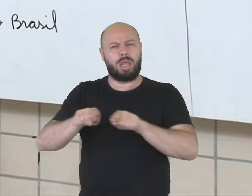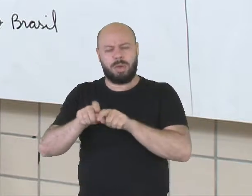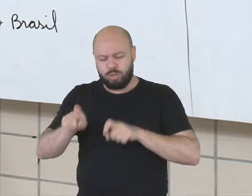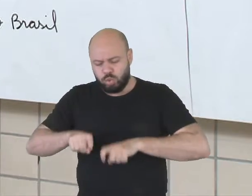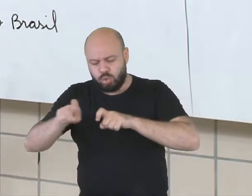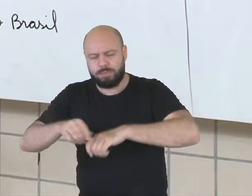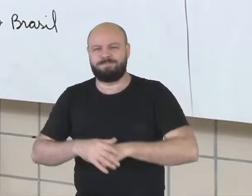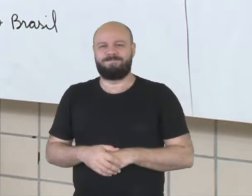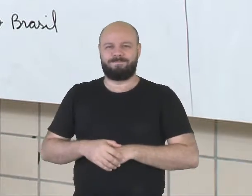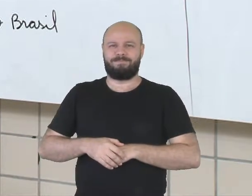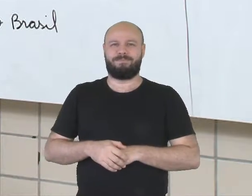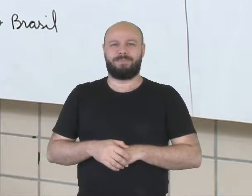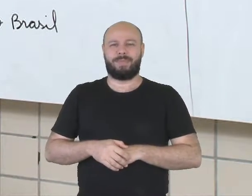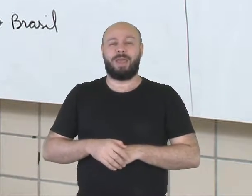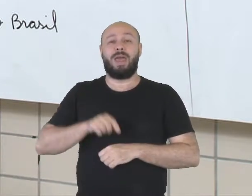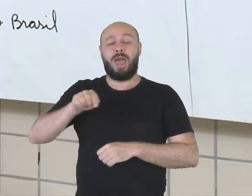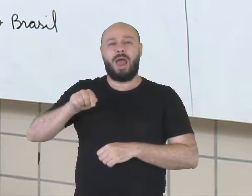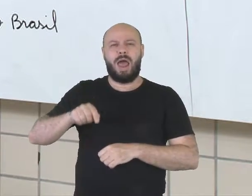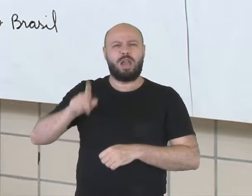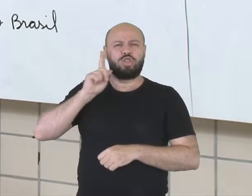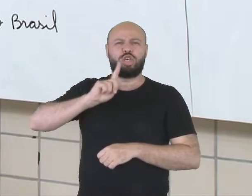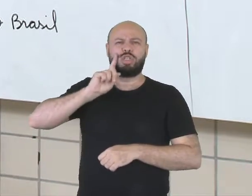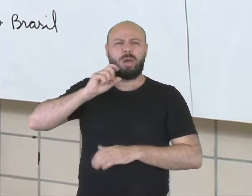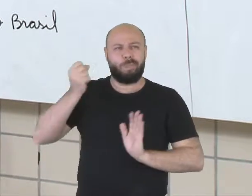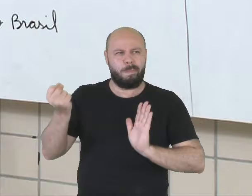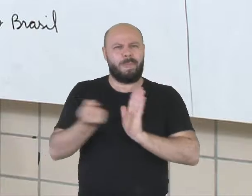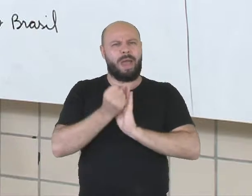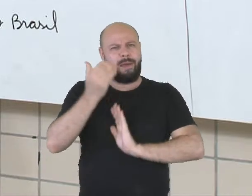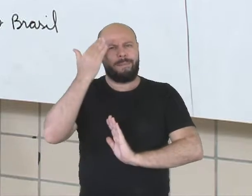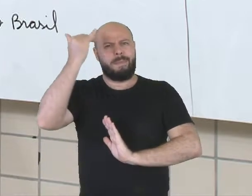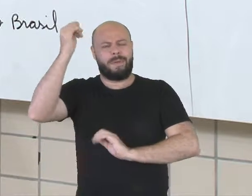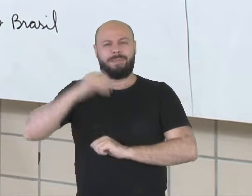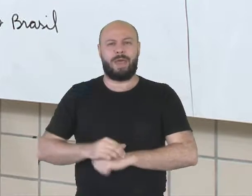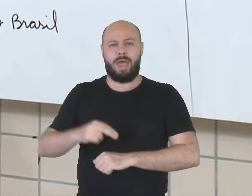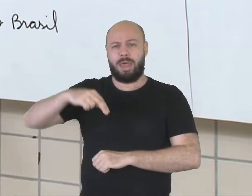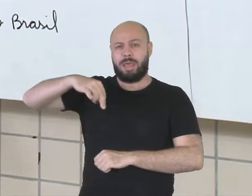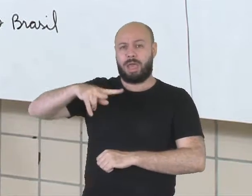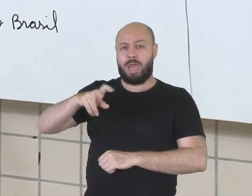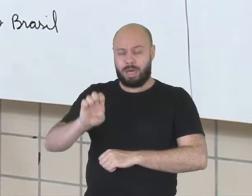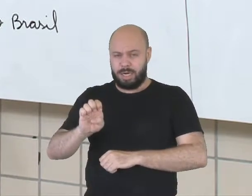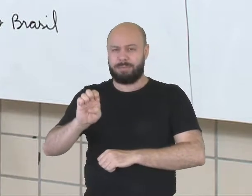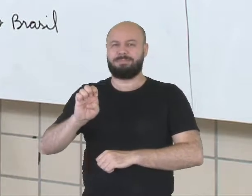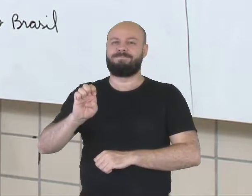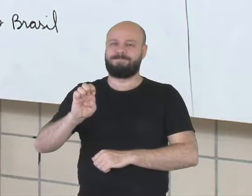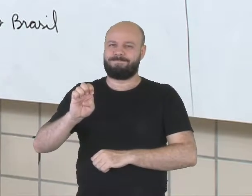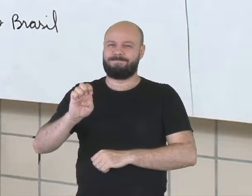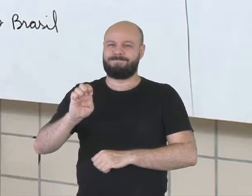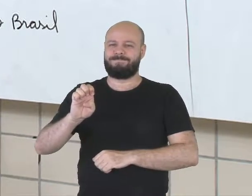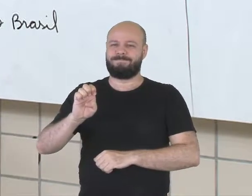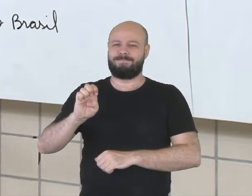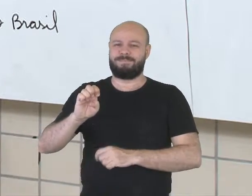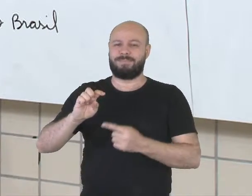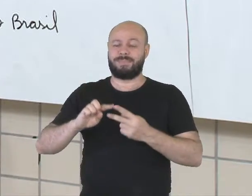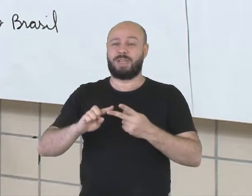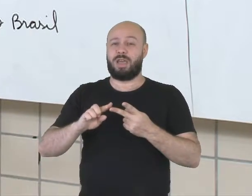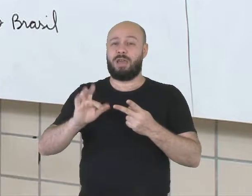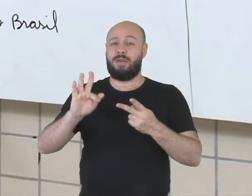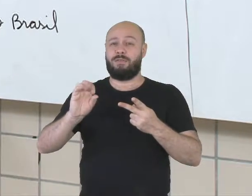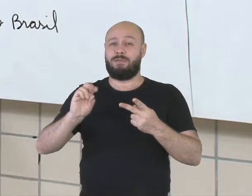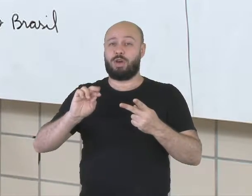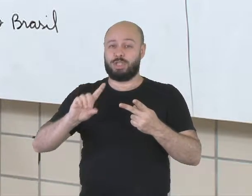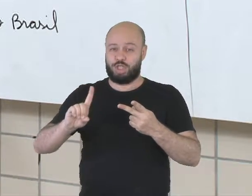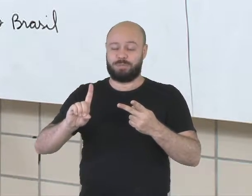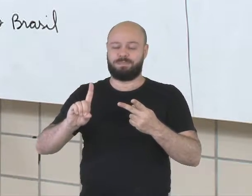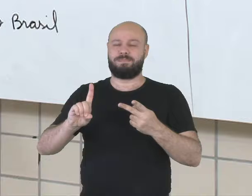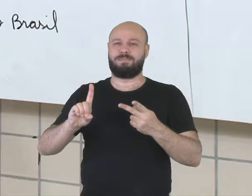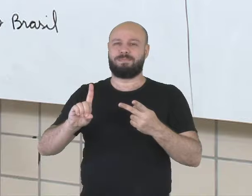grandes marcas são dos Estados Unidos, a Nike é dos Estados Unidos, a Ford é dos